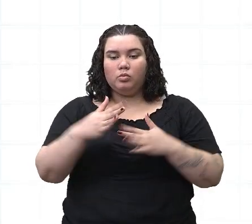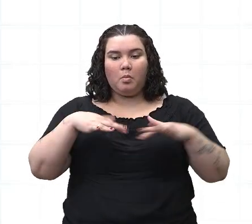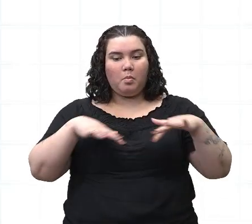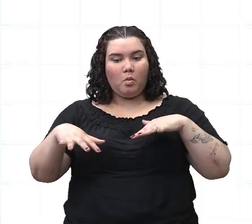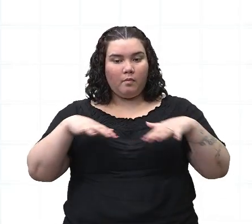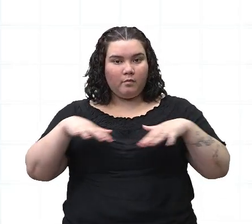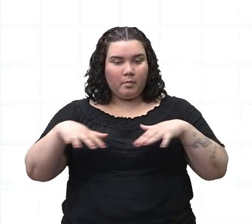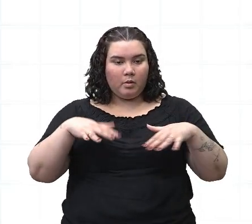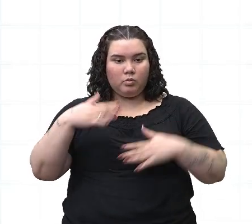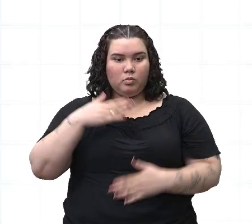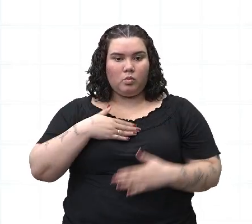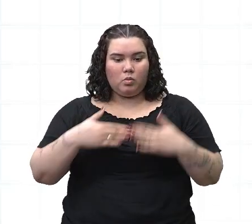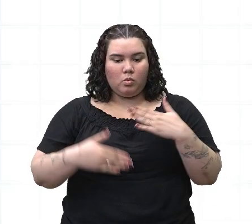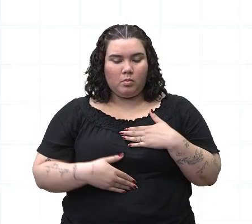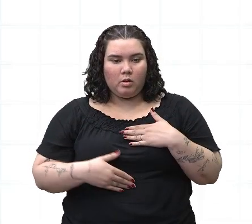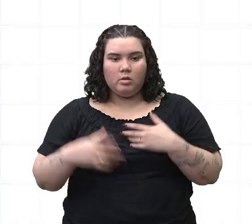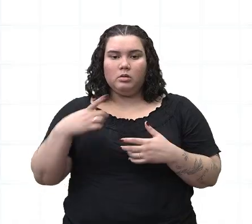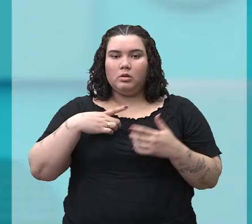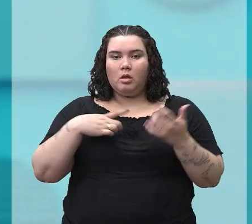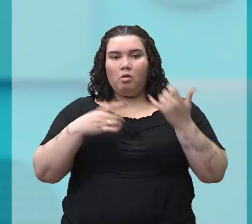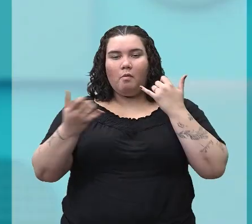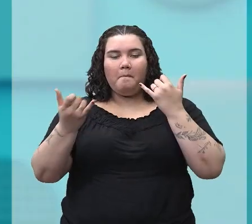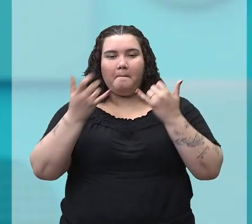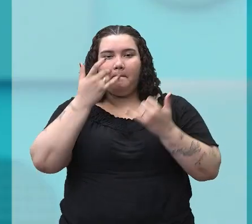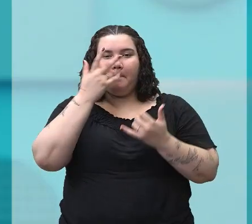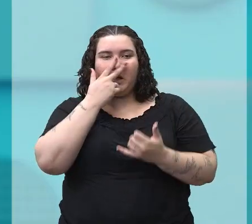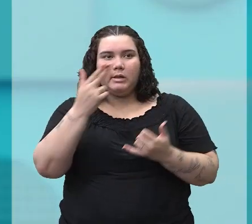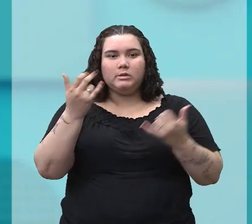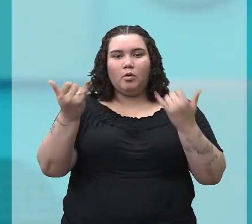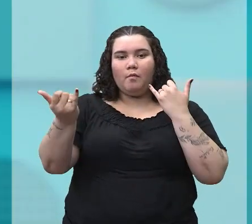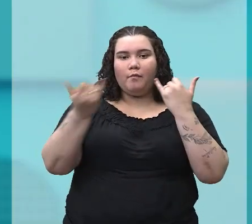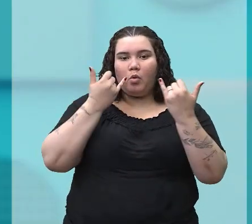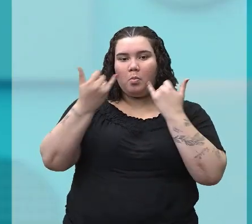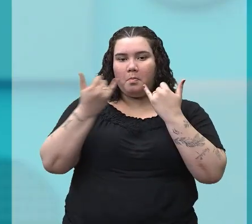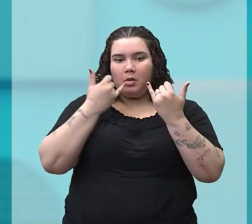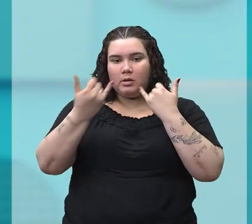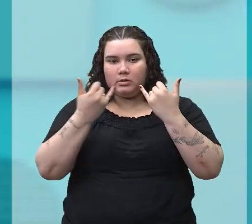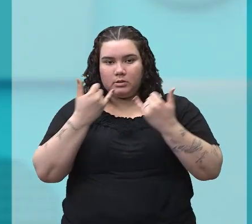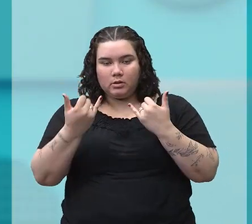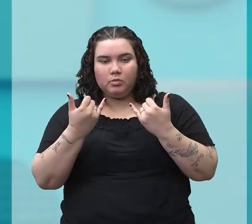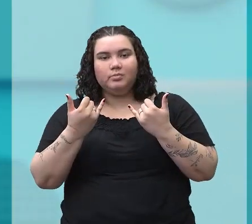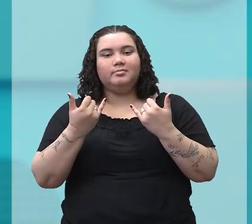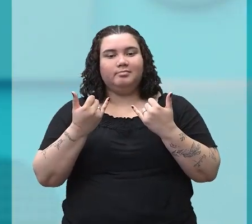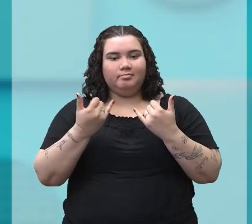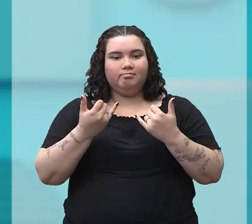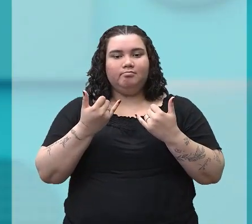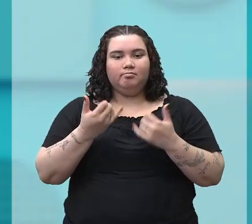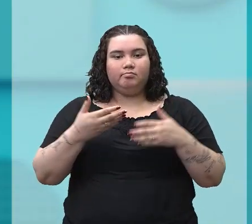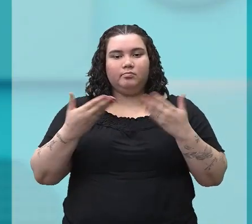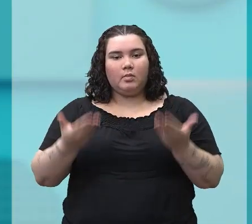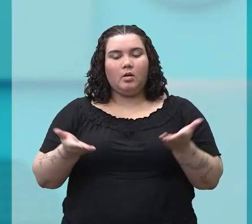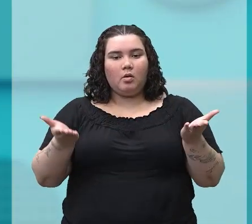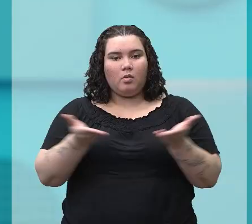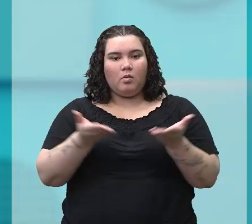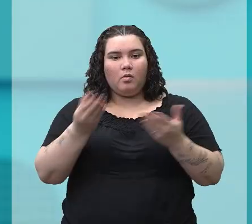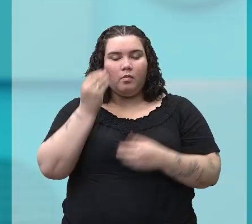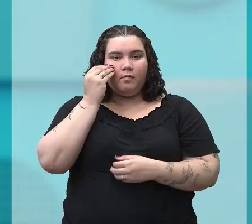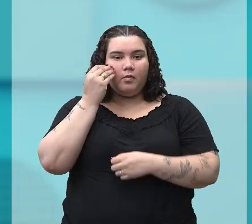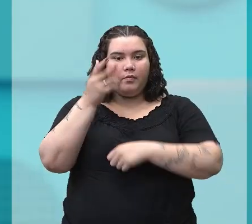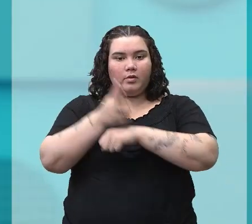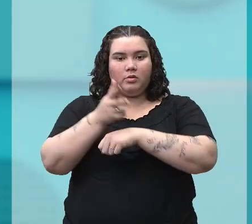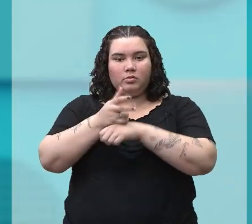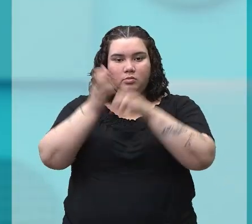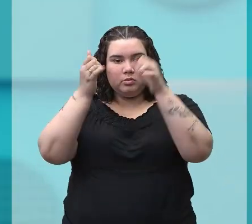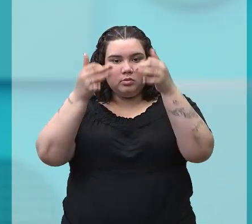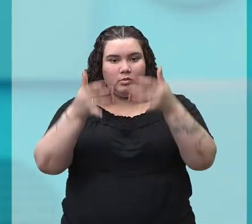eles transmitem informações. Eles transmitem mensagens. E agora a gente vai ver um vídeo que